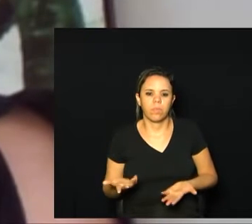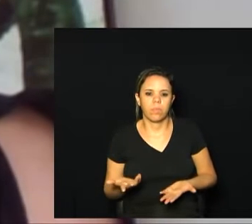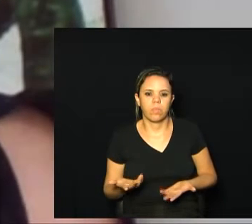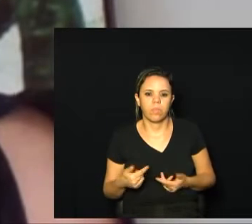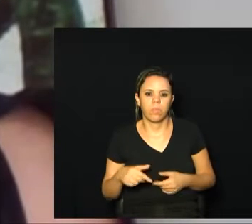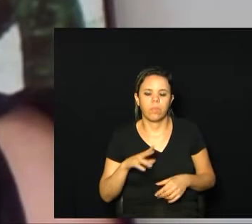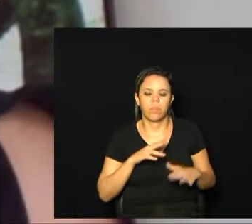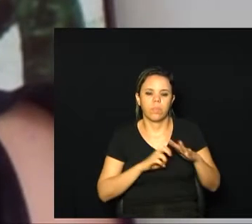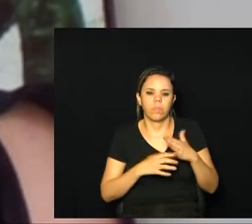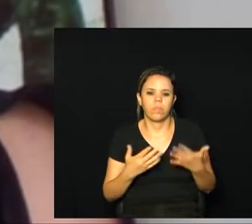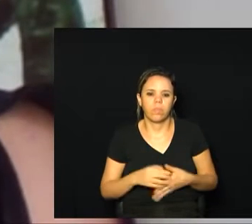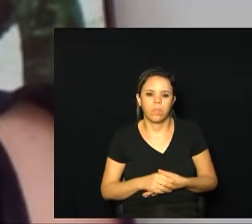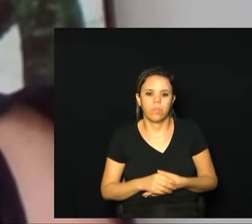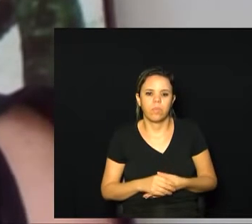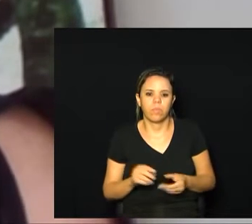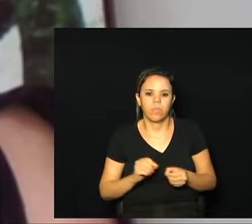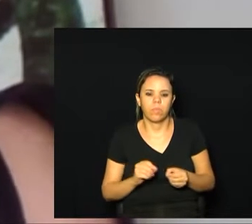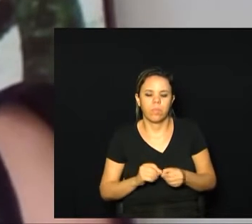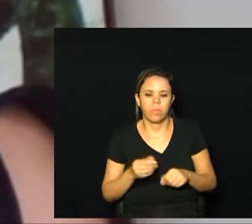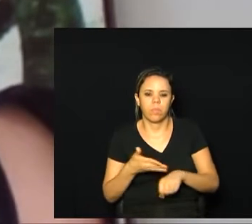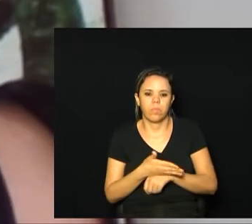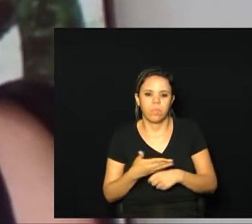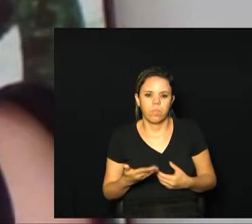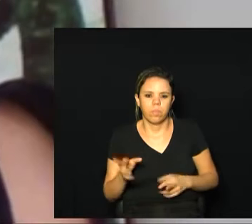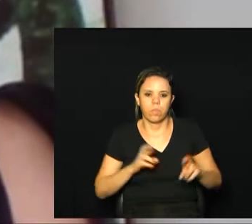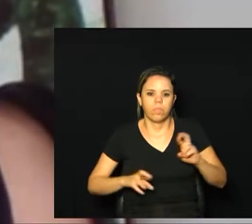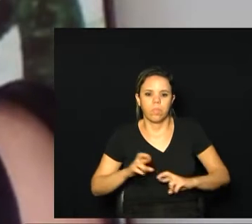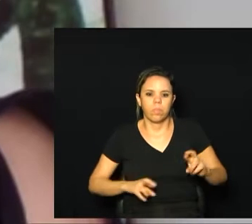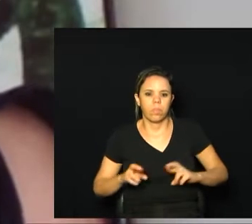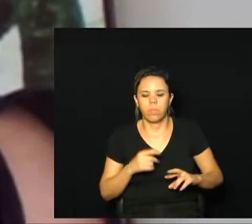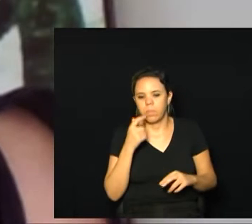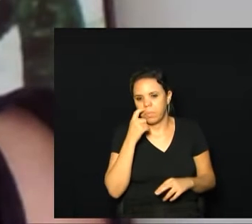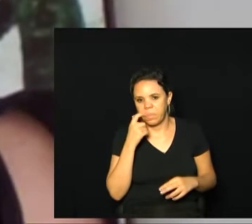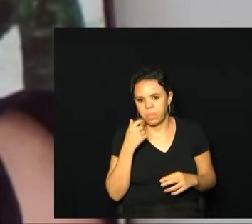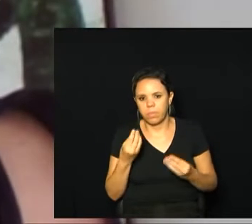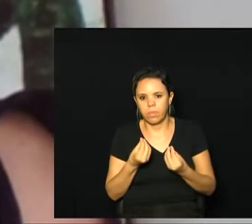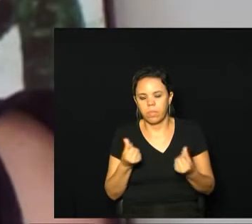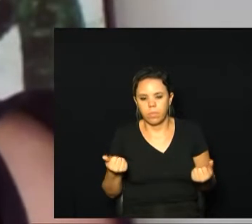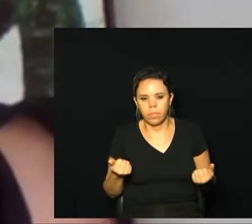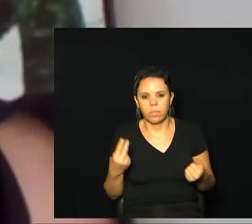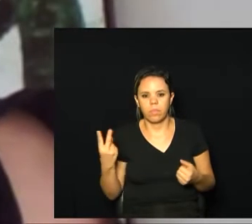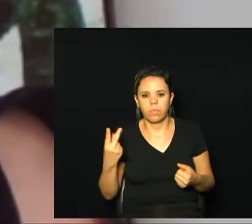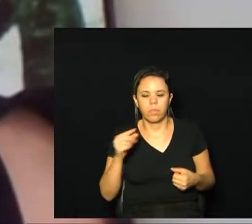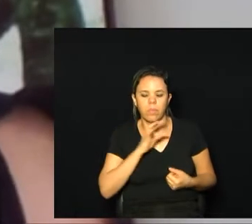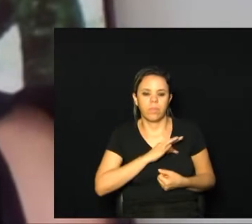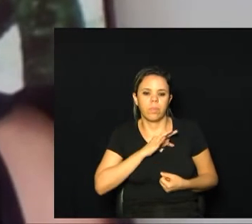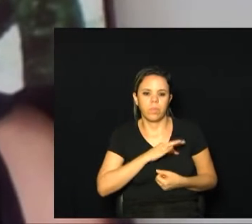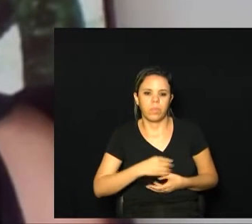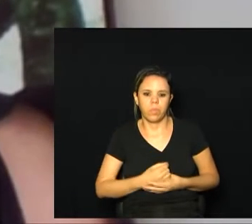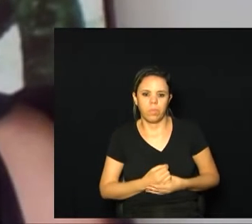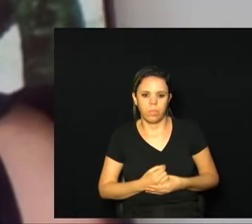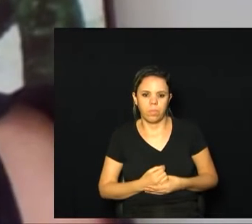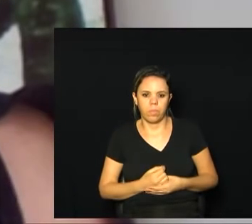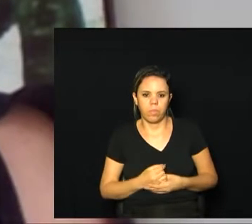iniciativa privada ali fazendo parte, se analisa a questão, né, qualidade, preço, técnica, então tem todos